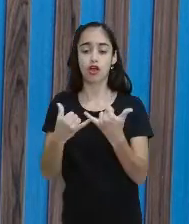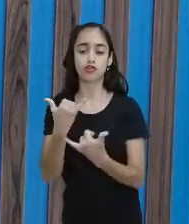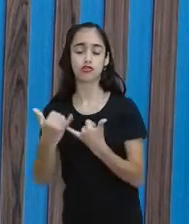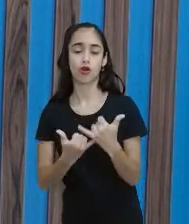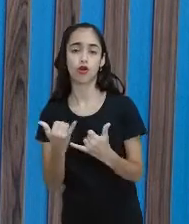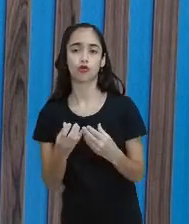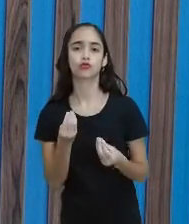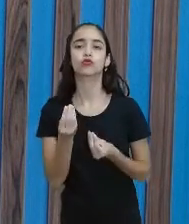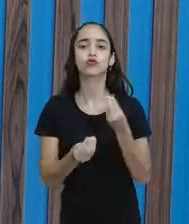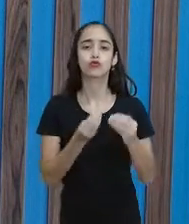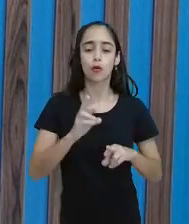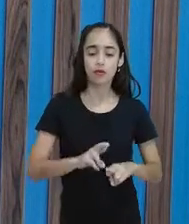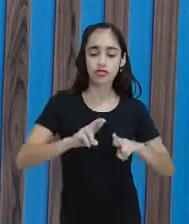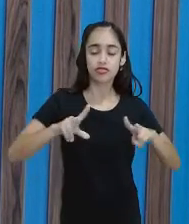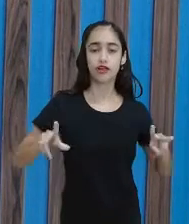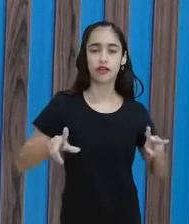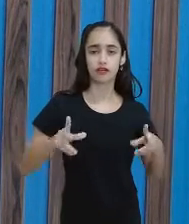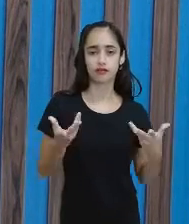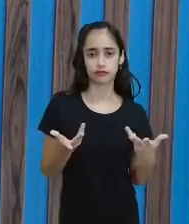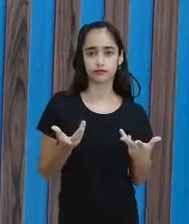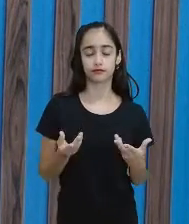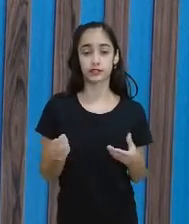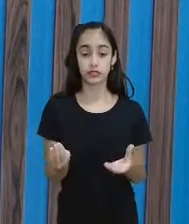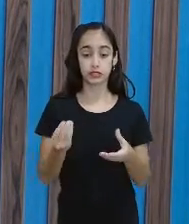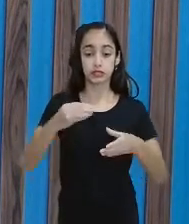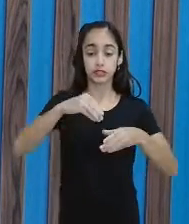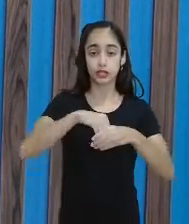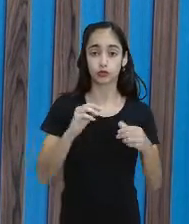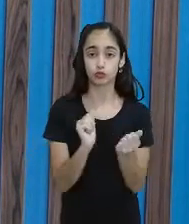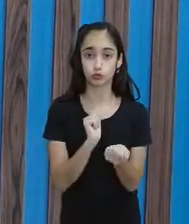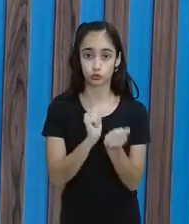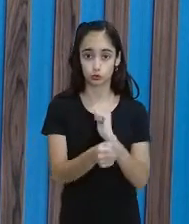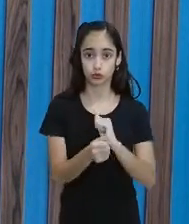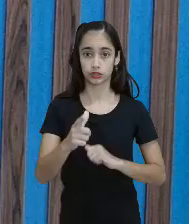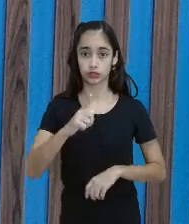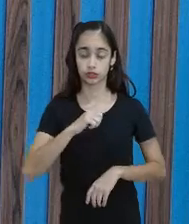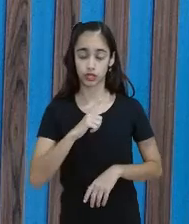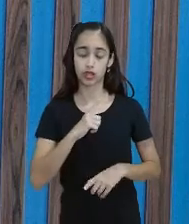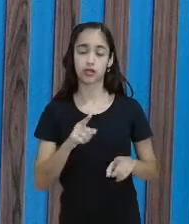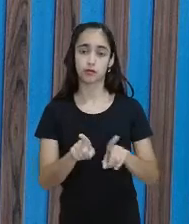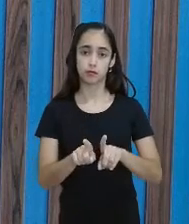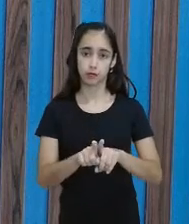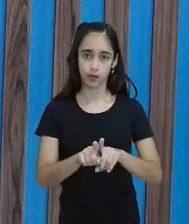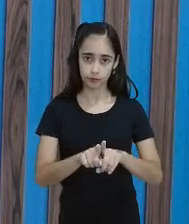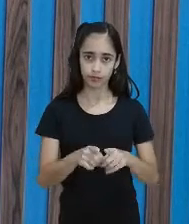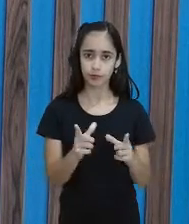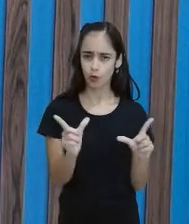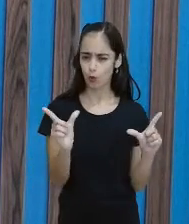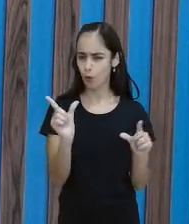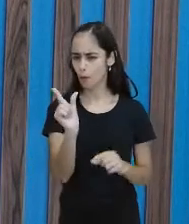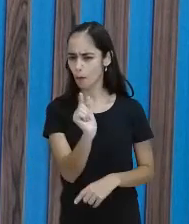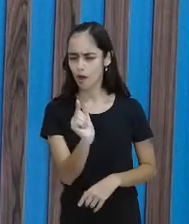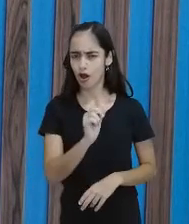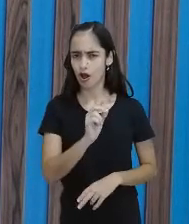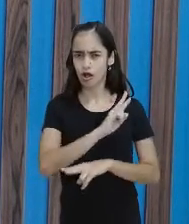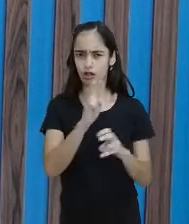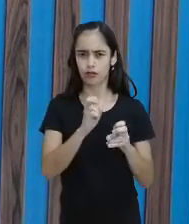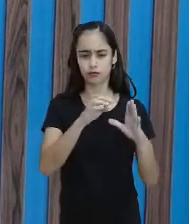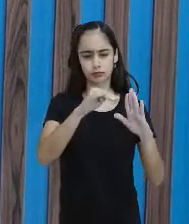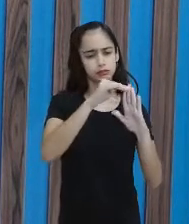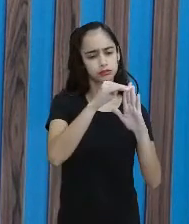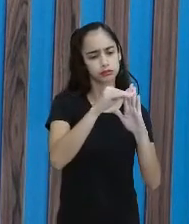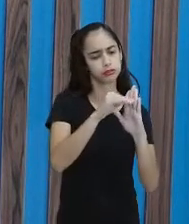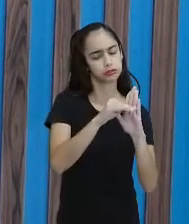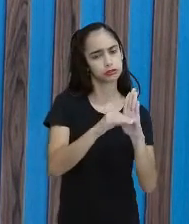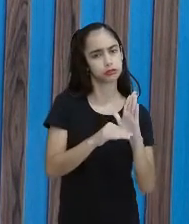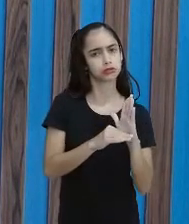essa definição. E aí dentro dos esportes, né? Eu trouxe para vocês um pouco das classificações,